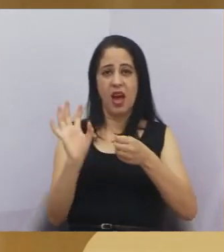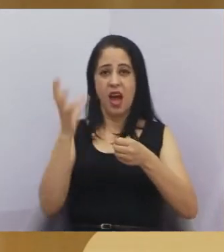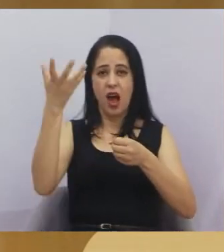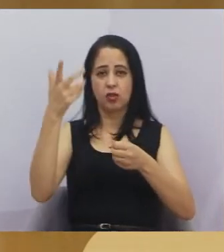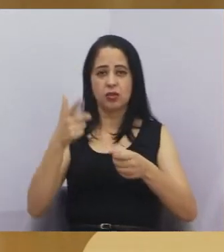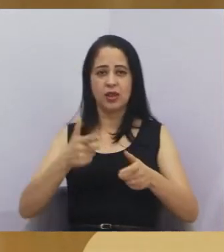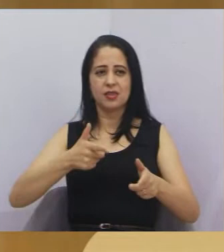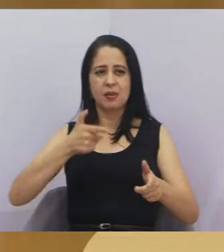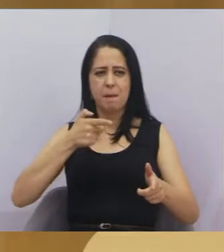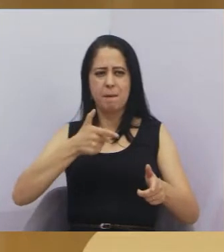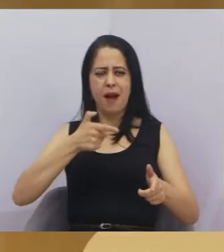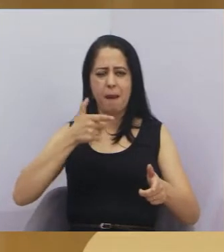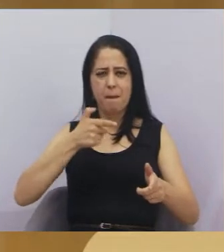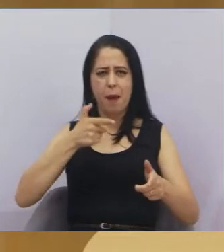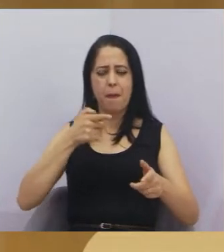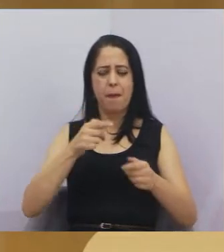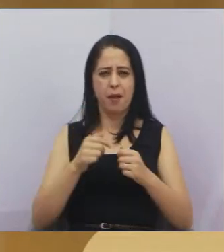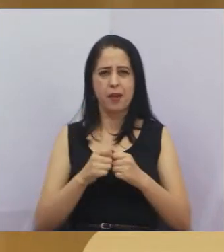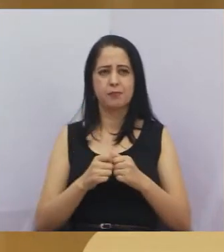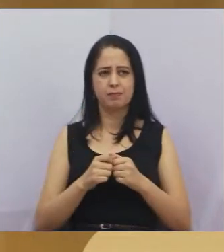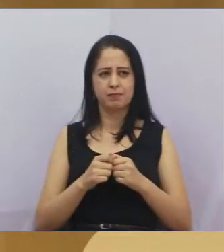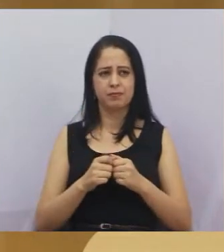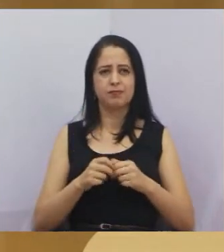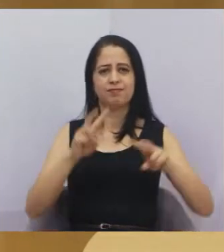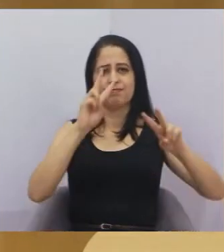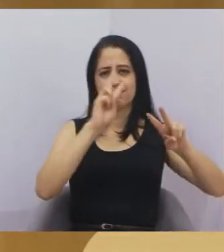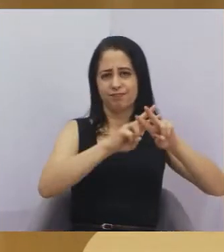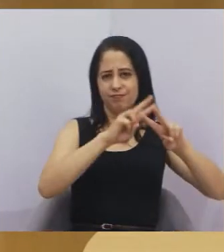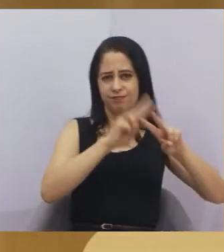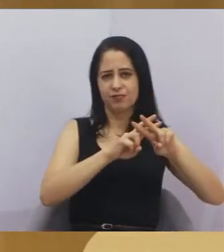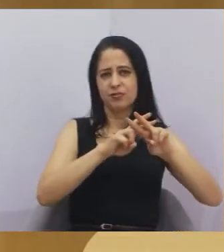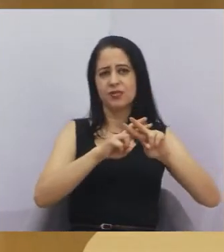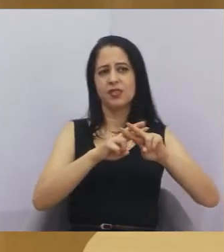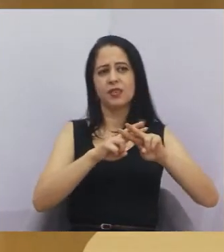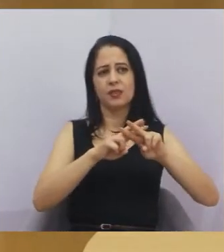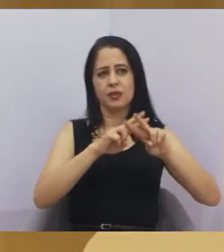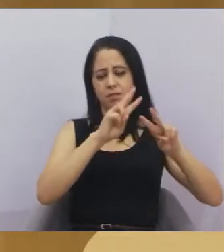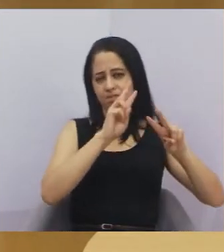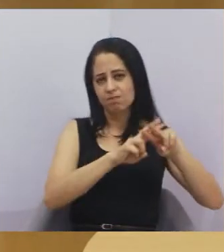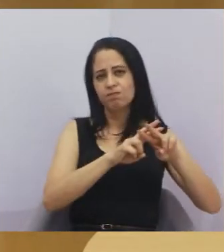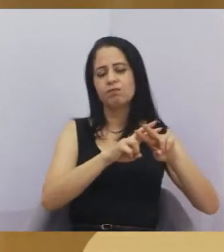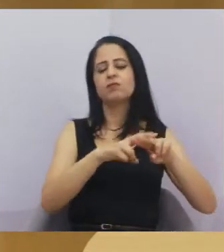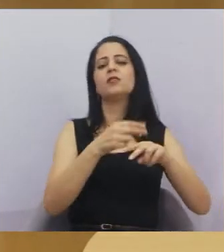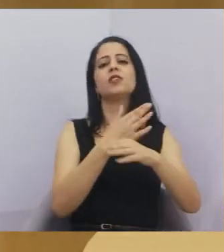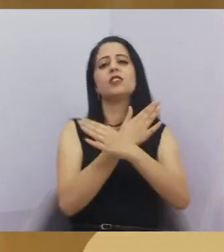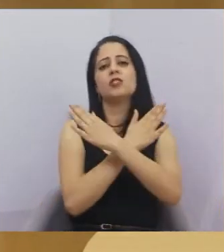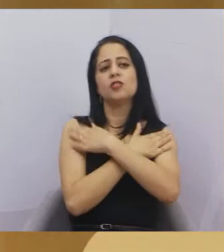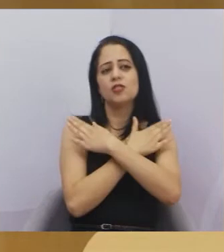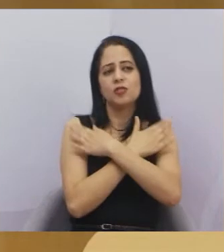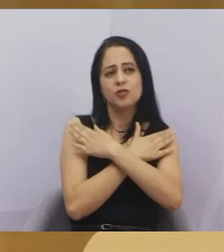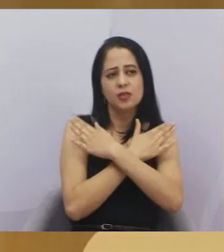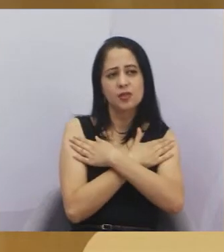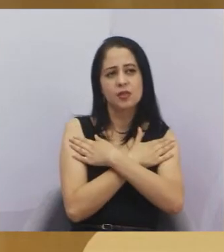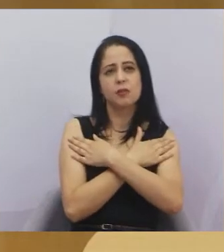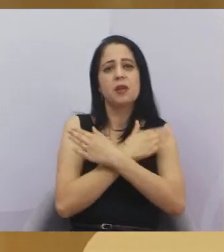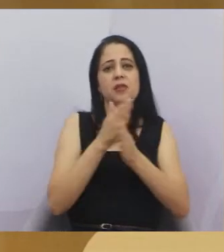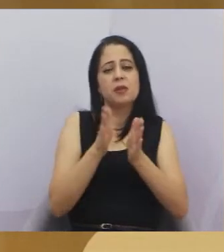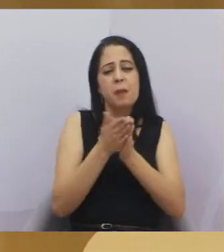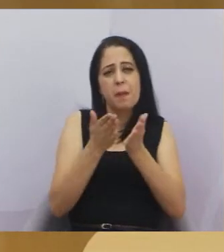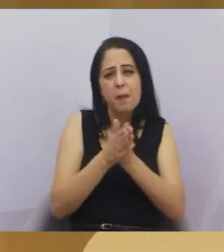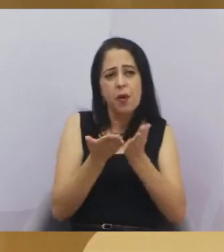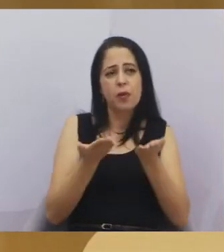da letalidade policial, do encarceramento, do desemprego, da